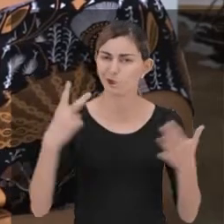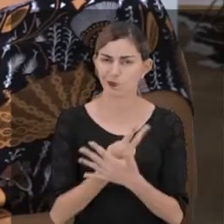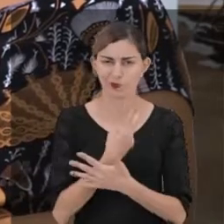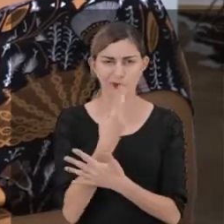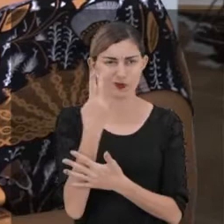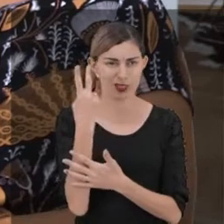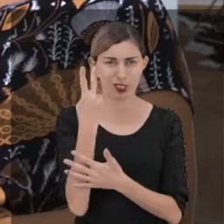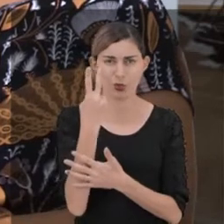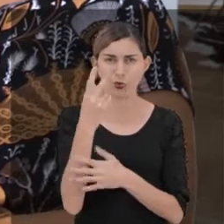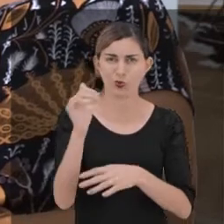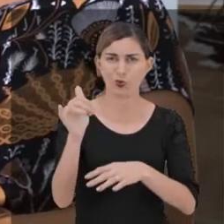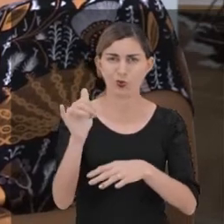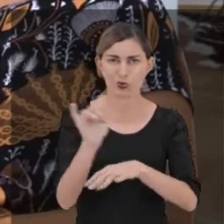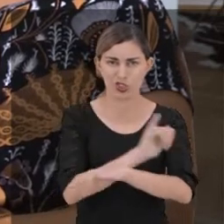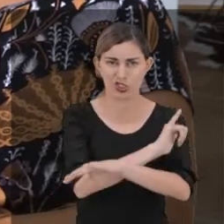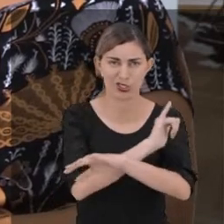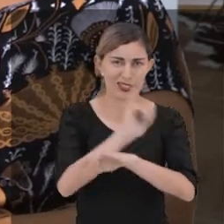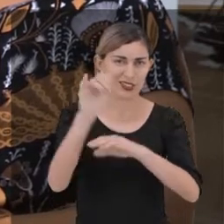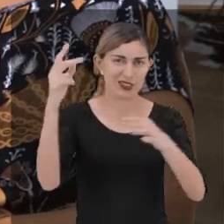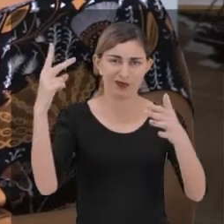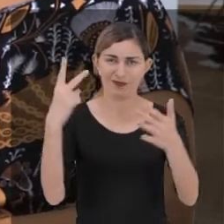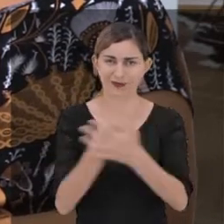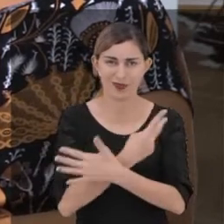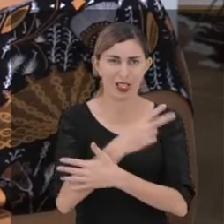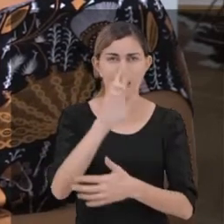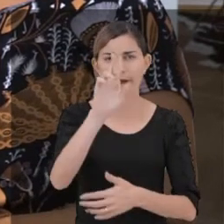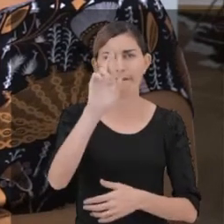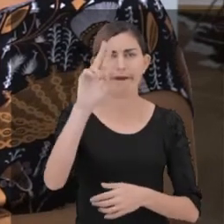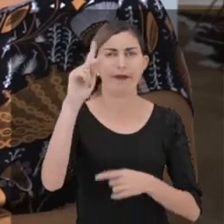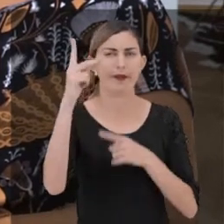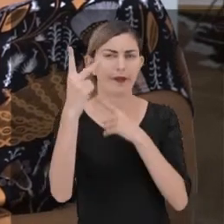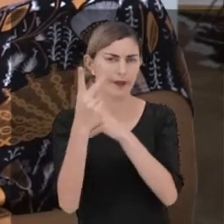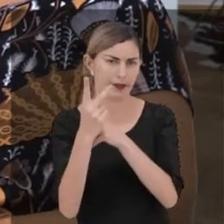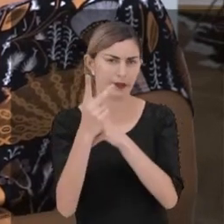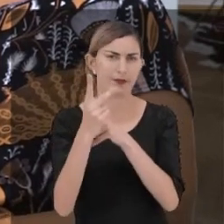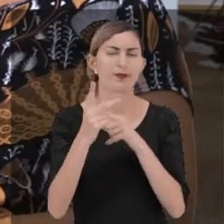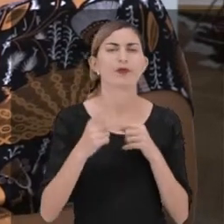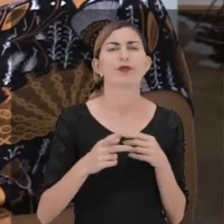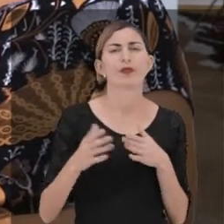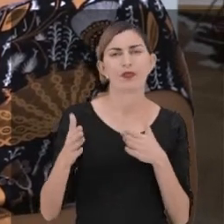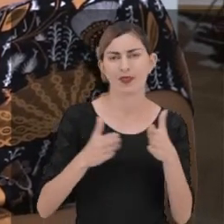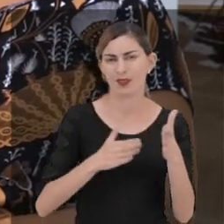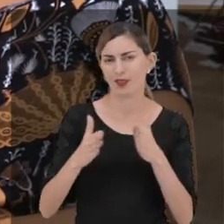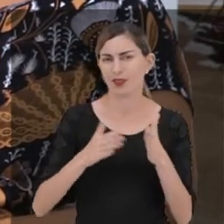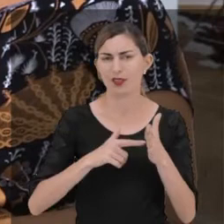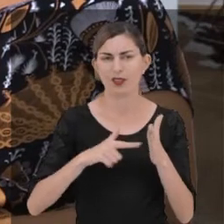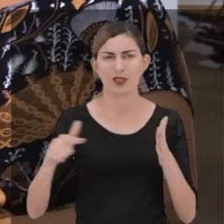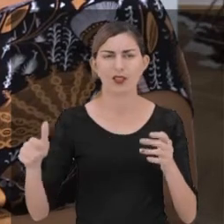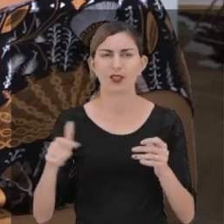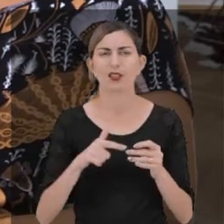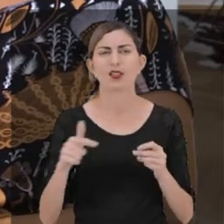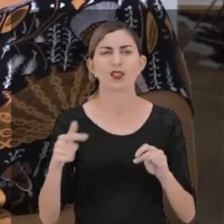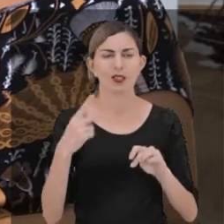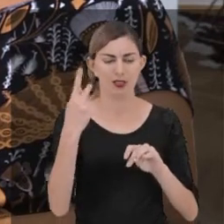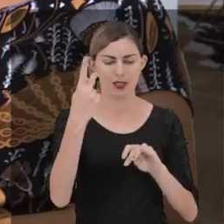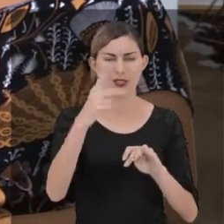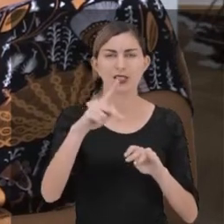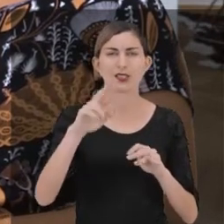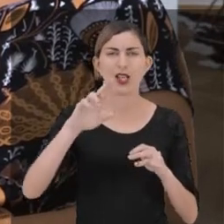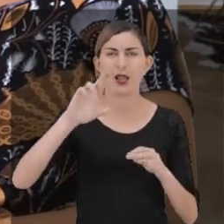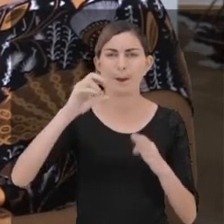erro estratégico do RH, em determinado momento,